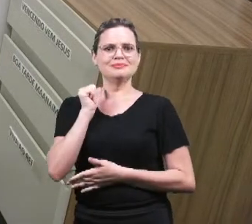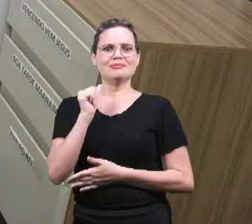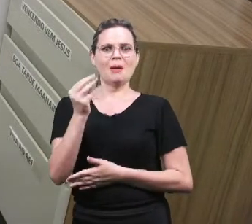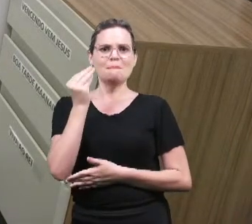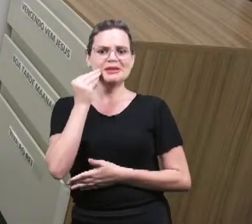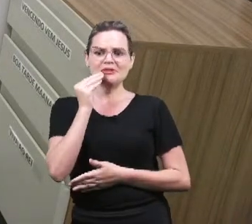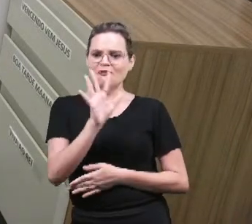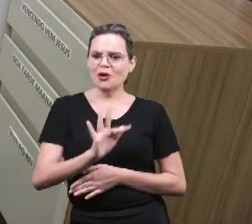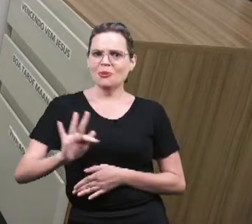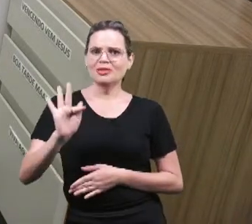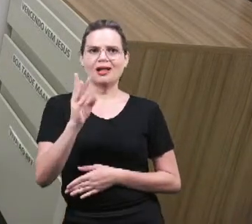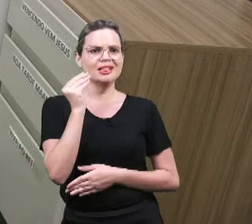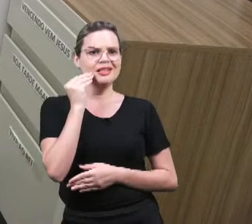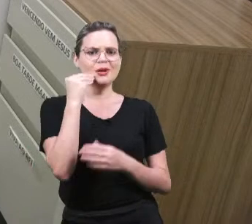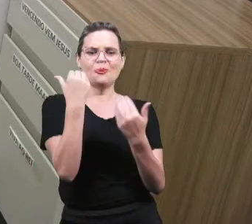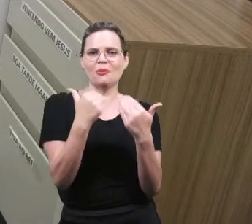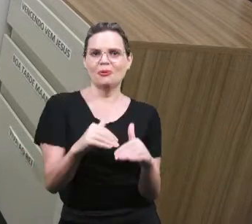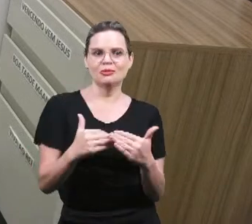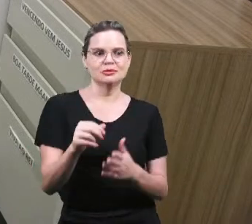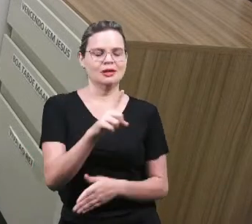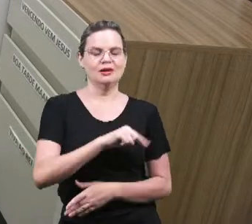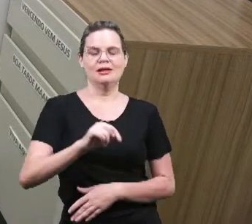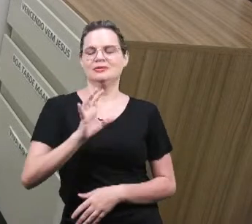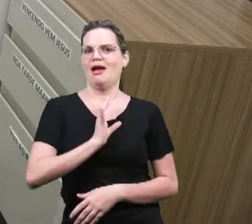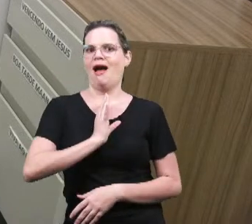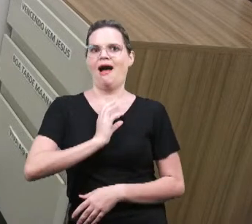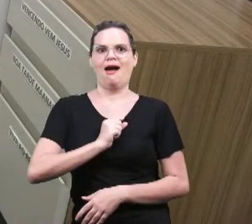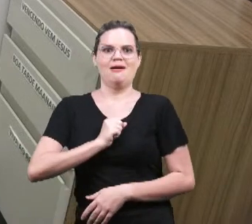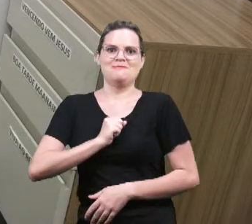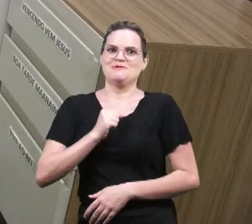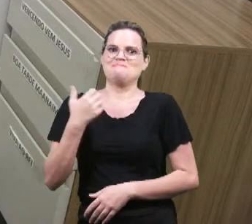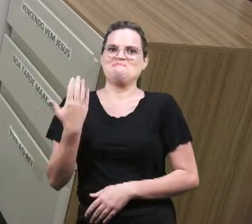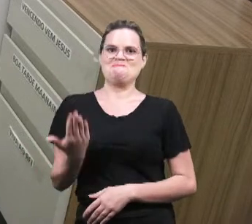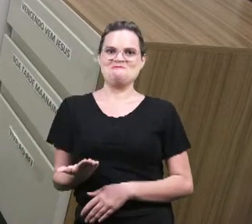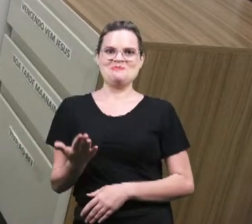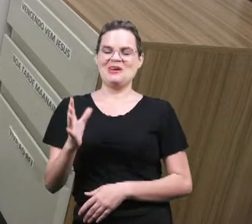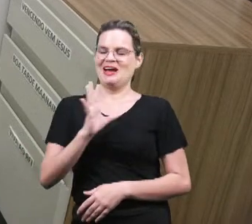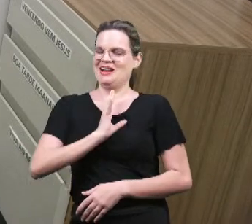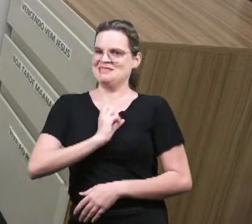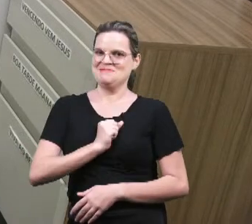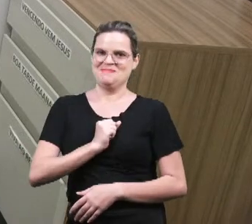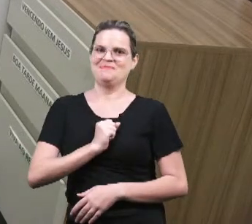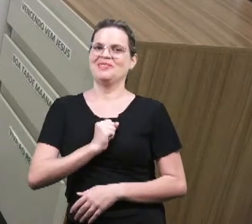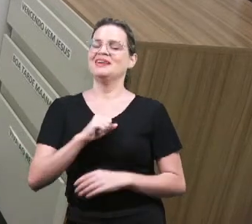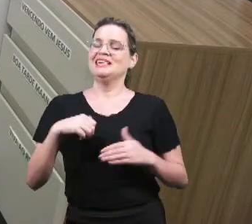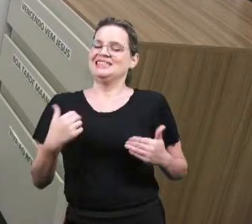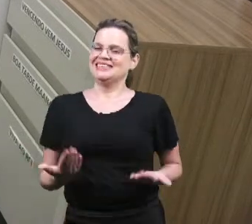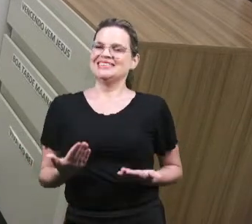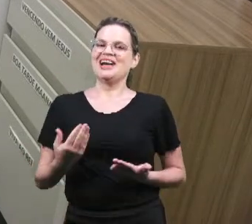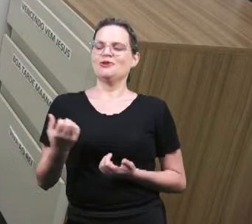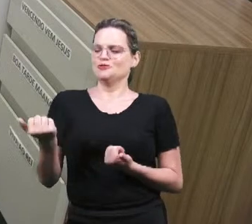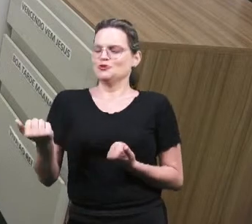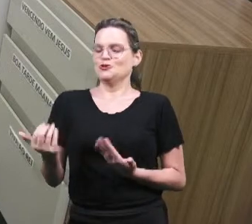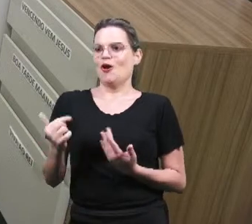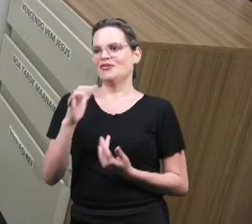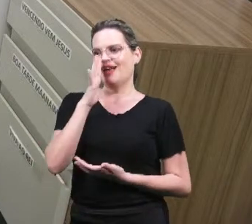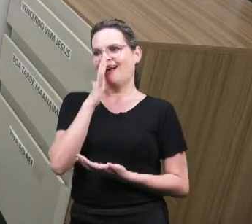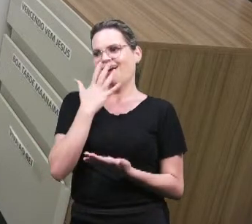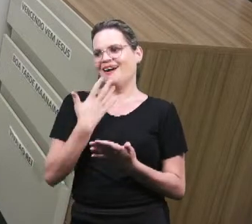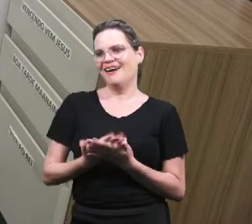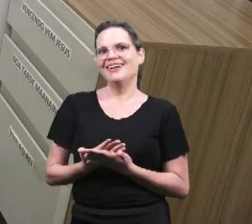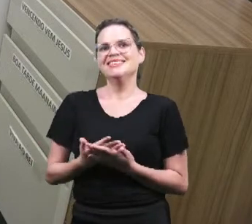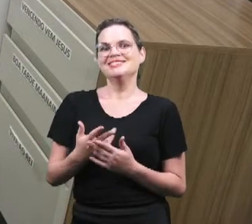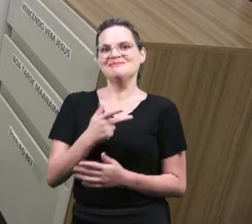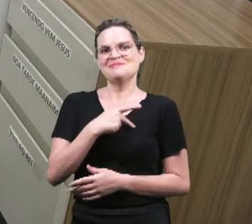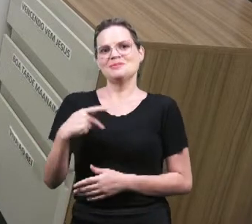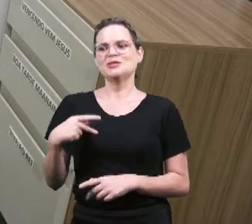algum concurso, e eles amam o pastor Serlon. Então, os jovens têm uma admiração muito grande pelo pastor, por este fato,